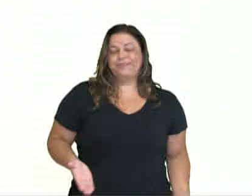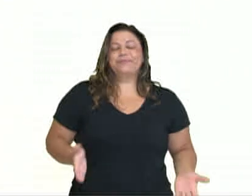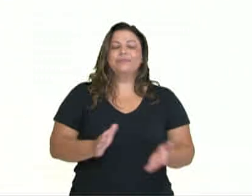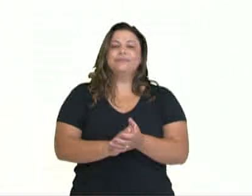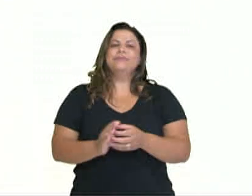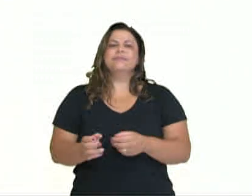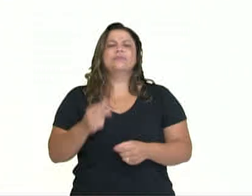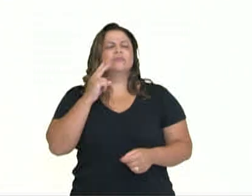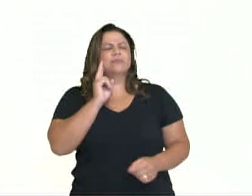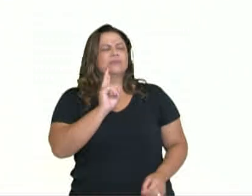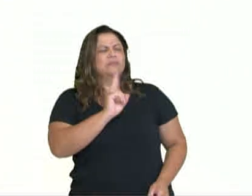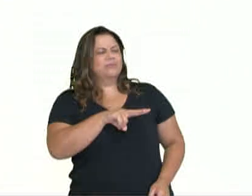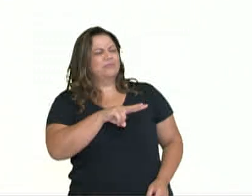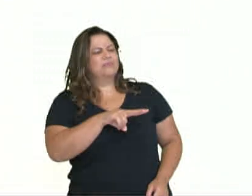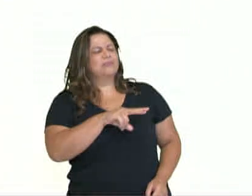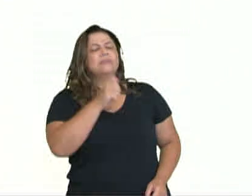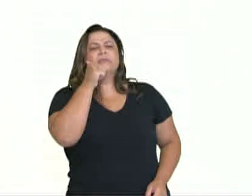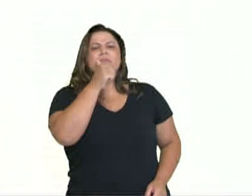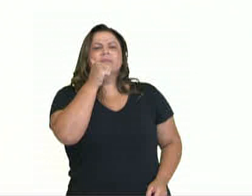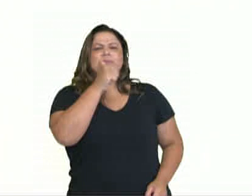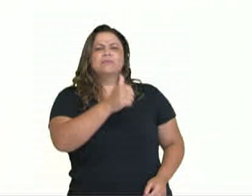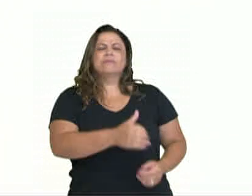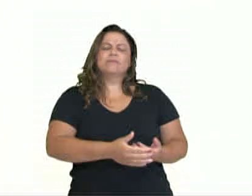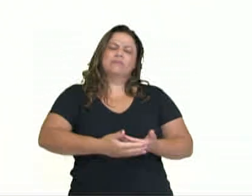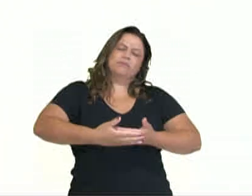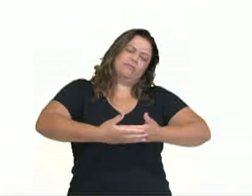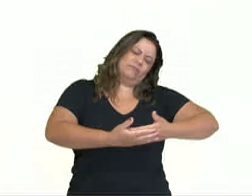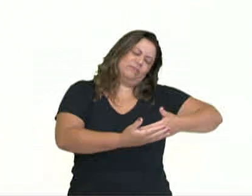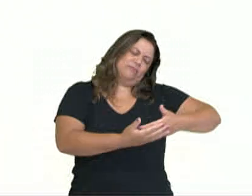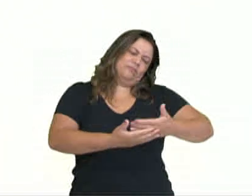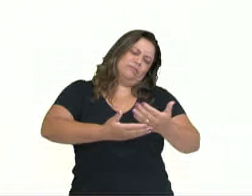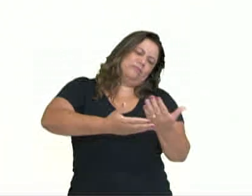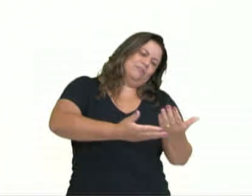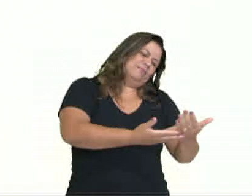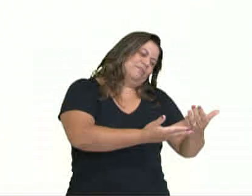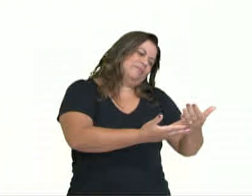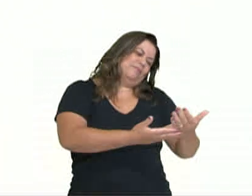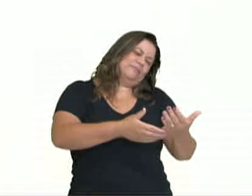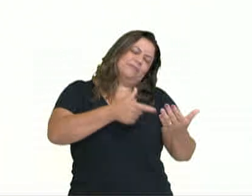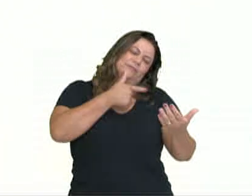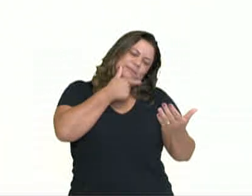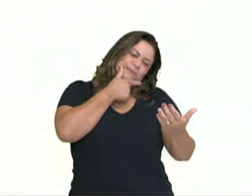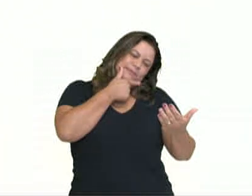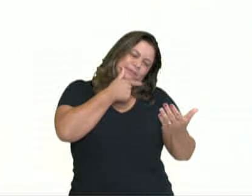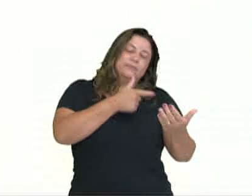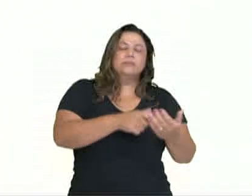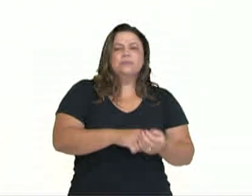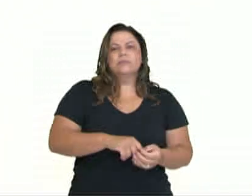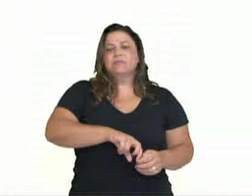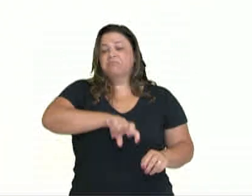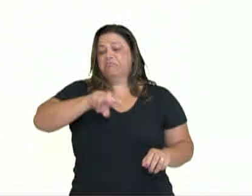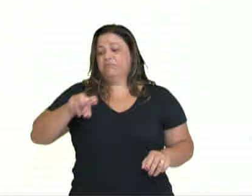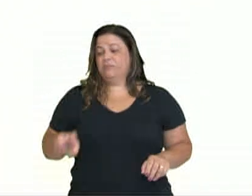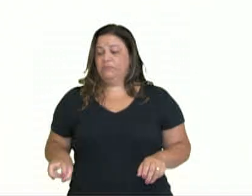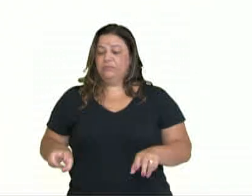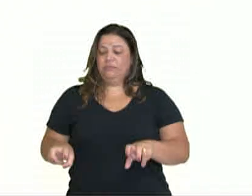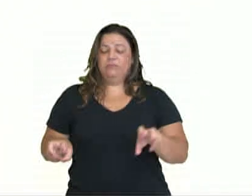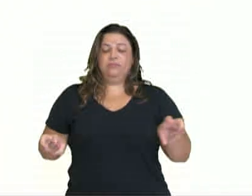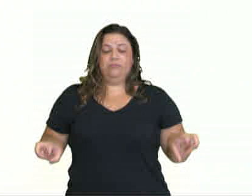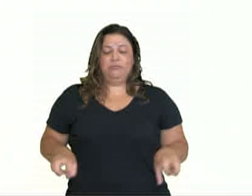para a mulher que embalava a criança e me observava com um meio sorriso. Sentei-me no banco ao seu